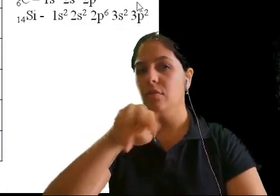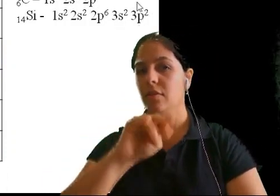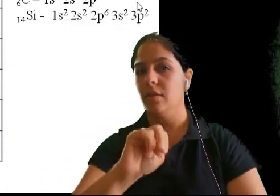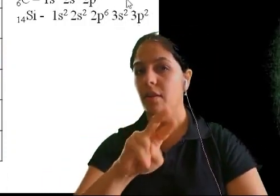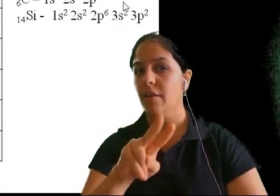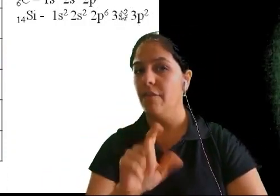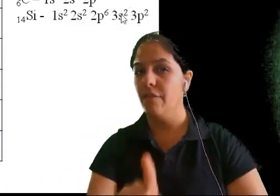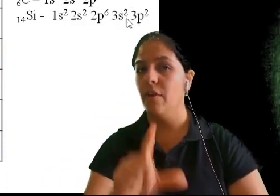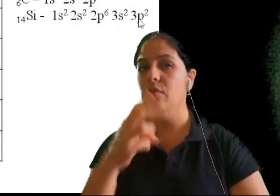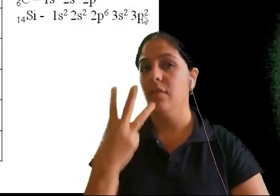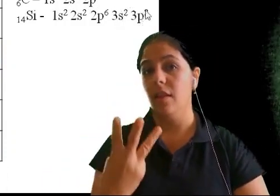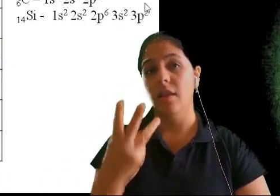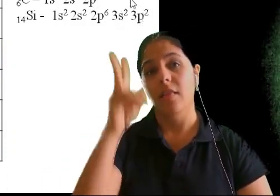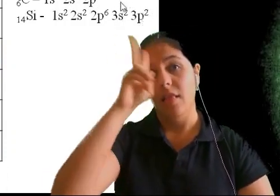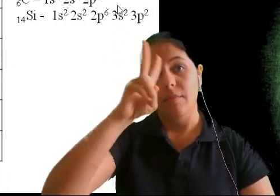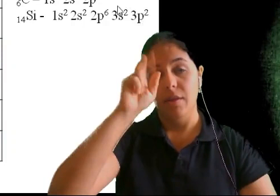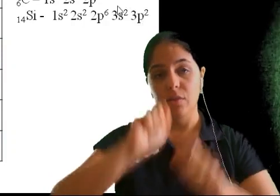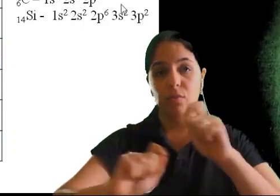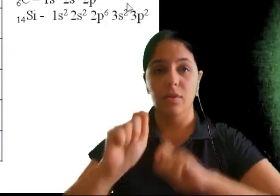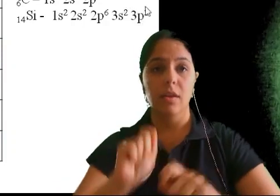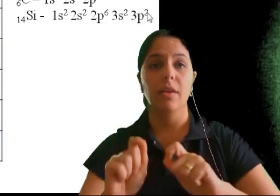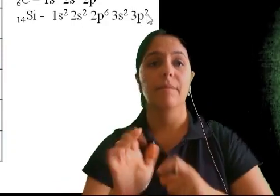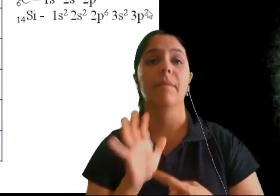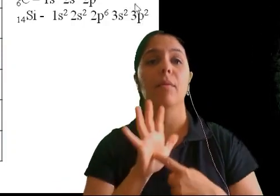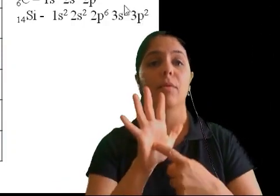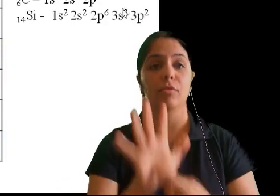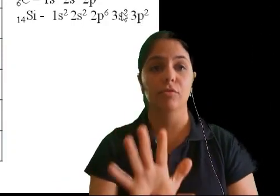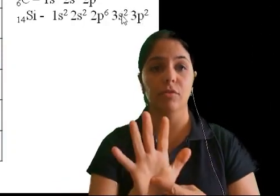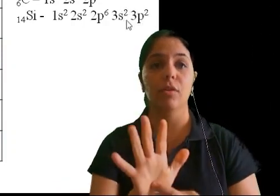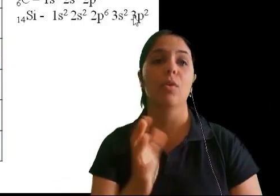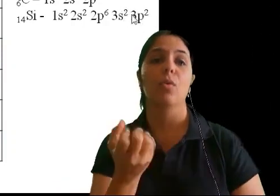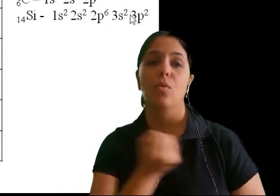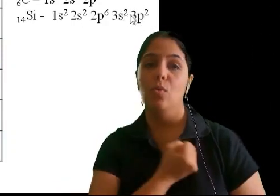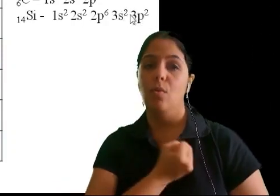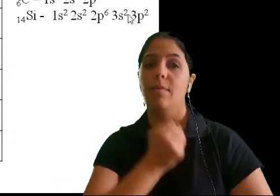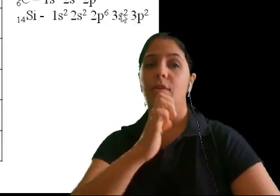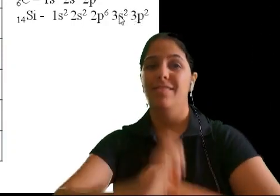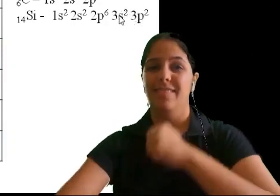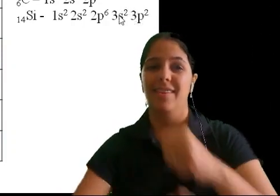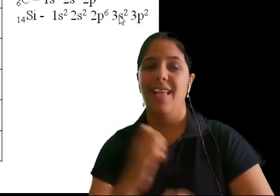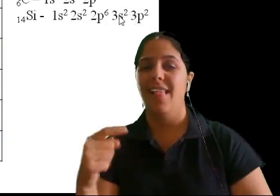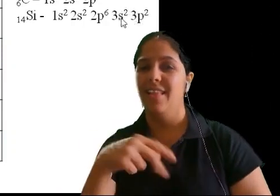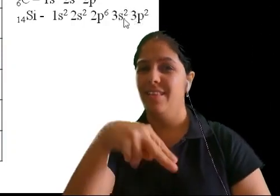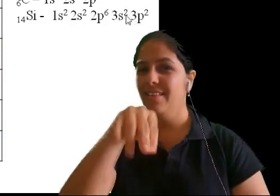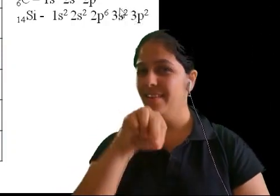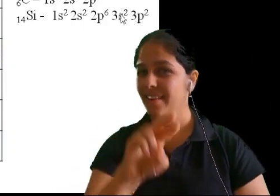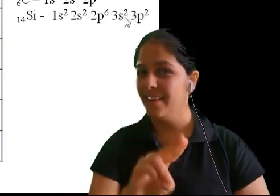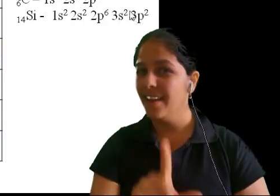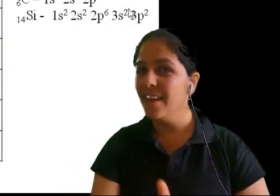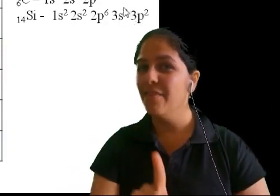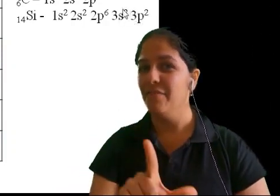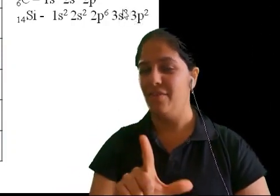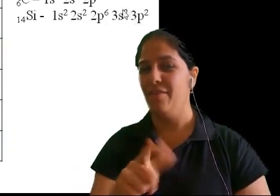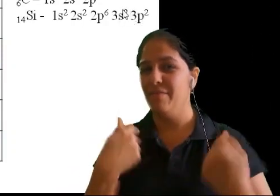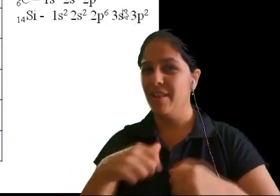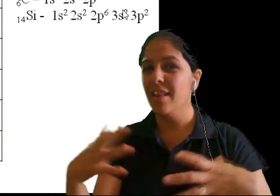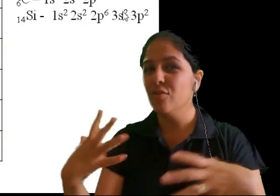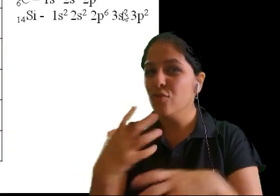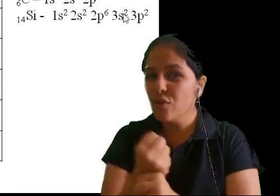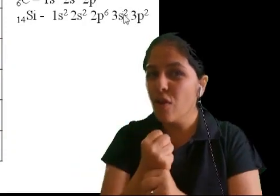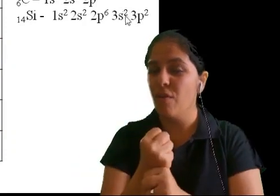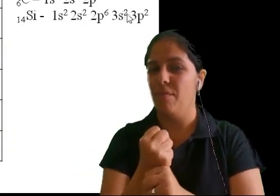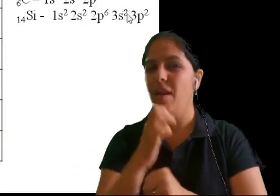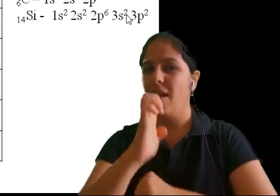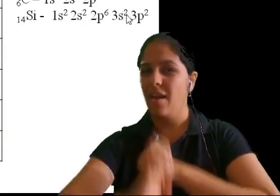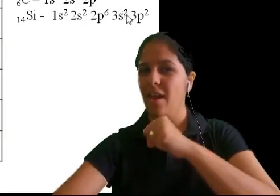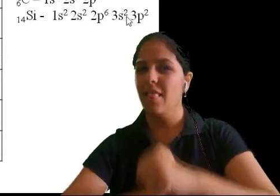nível 3. Lembrando, então, que para determinar o número de elétrons no nível, nós devemos